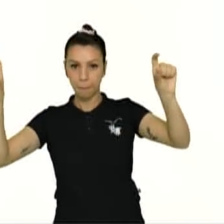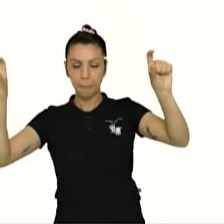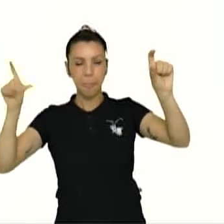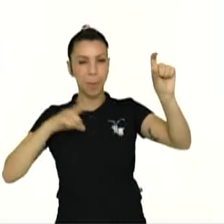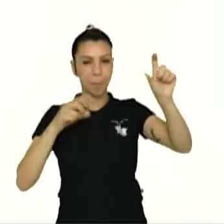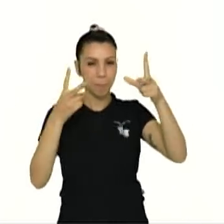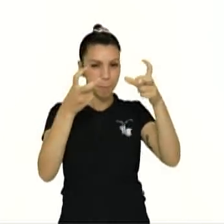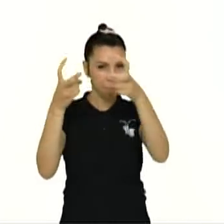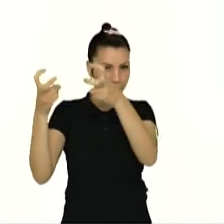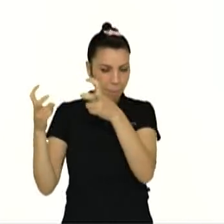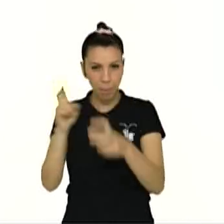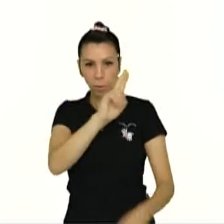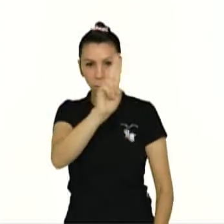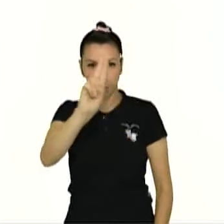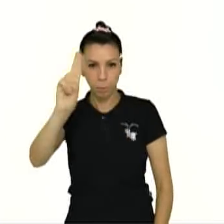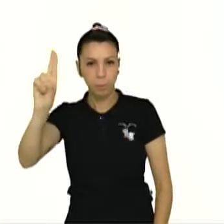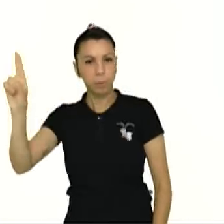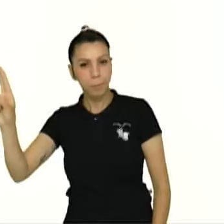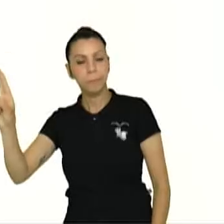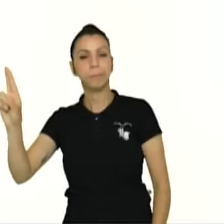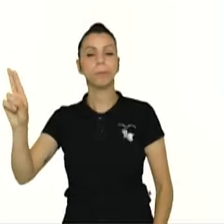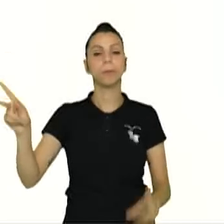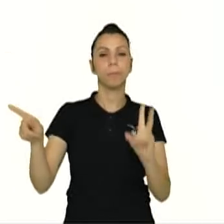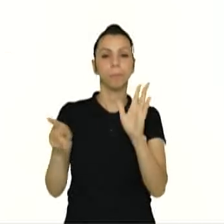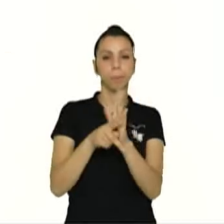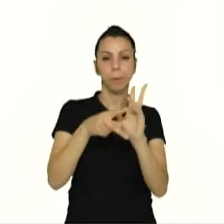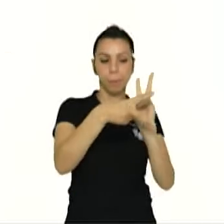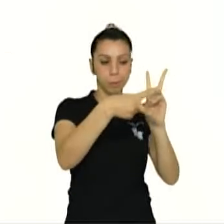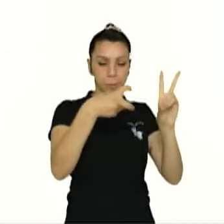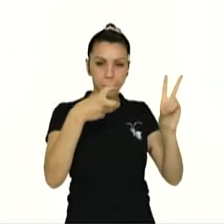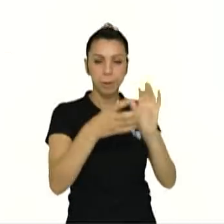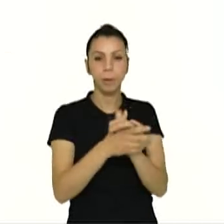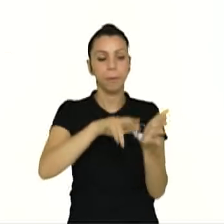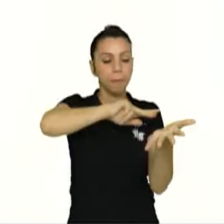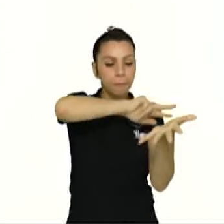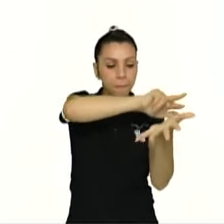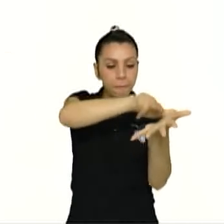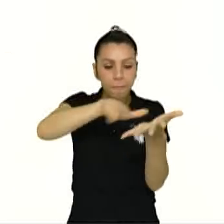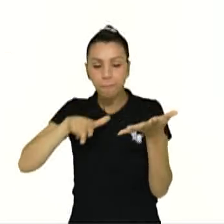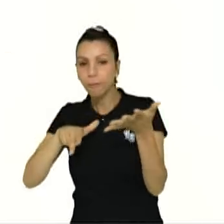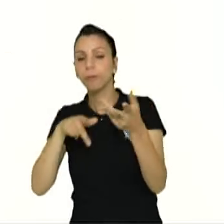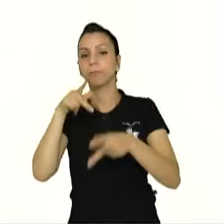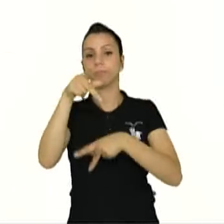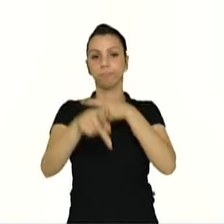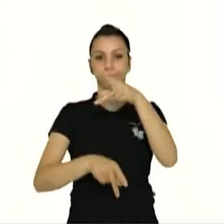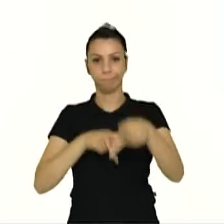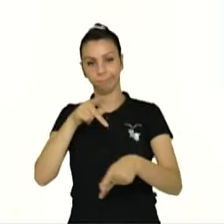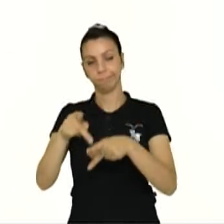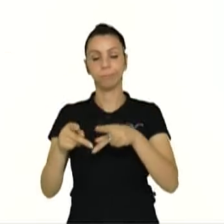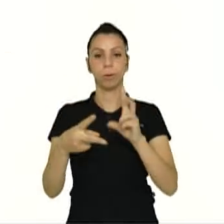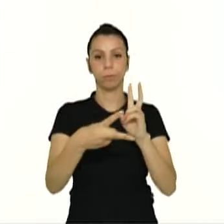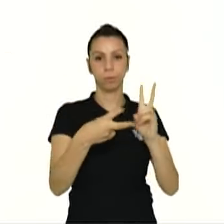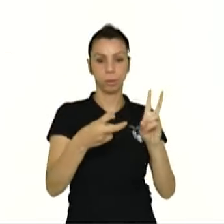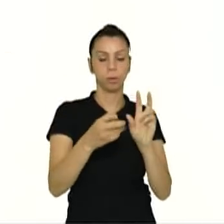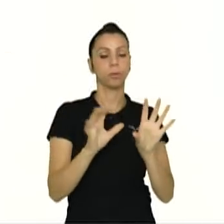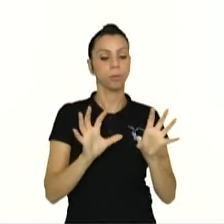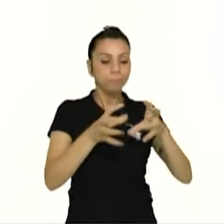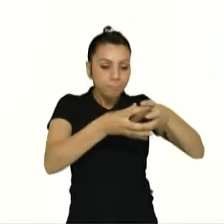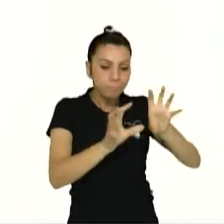Mibiá. Então, veja que vários povos originários acabaram sendo